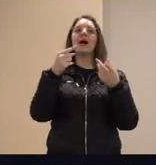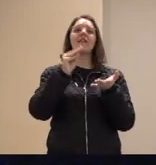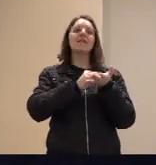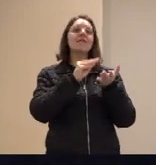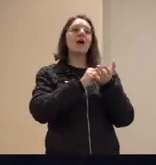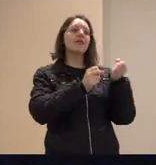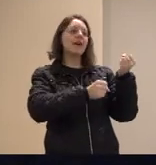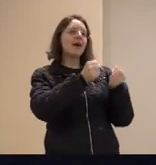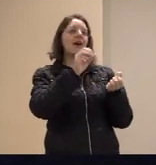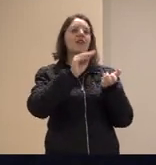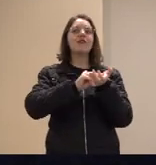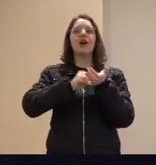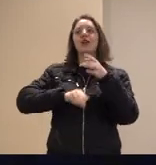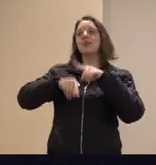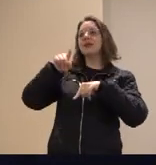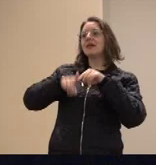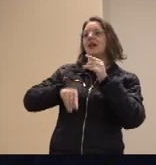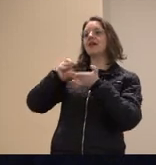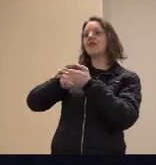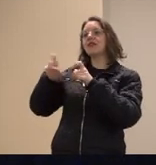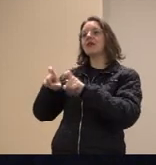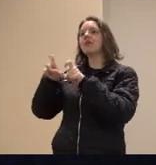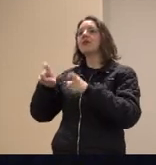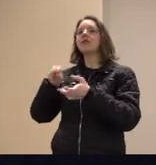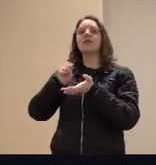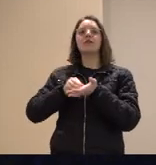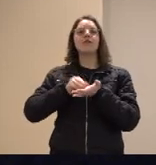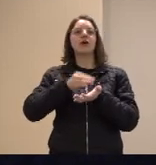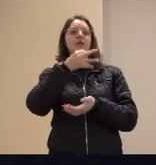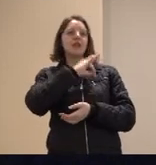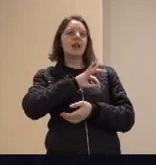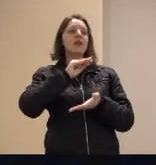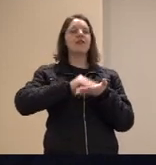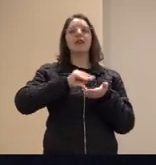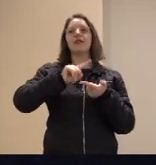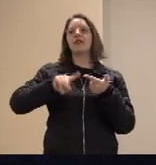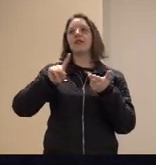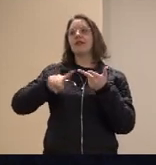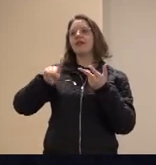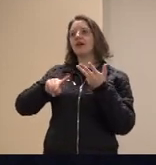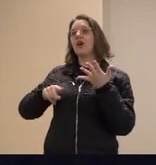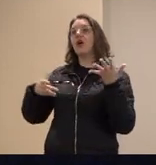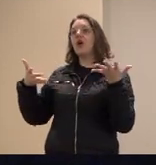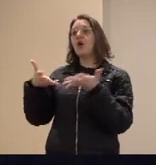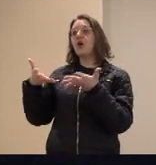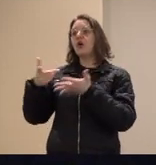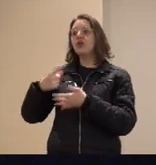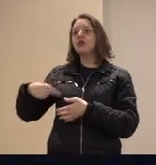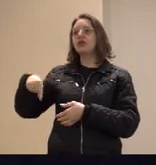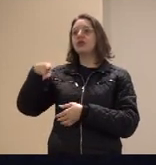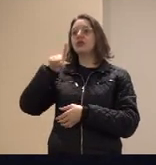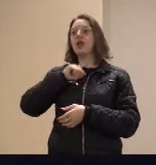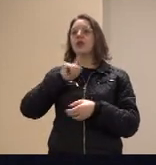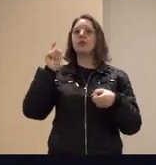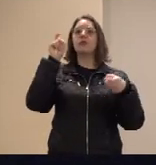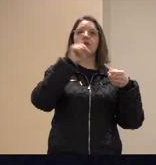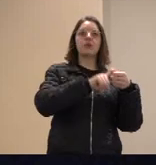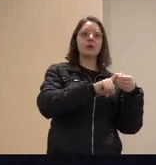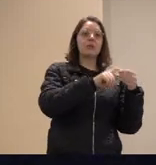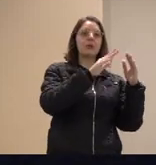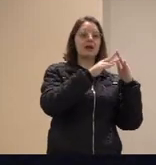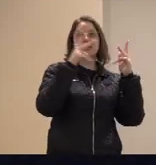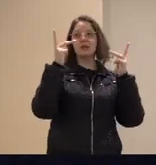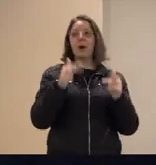falta equipamento, falta computador, falta gente, falta salário. Hoje, no final do dia, nós vamos sair daqui da mesma maneira. Mas, na verdade, a política pública é